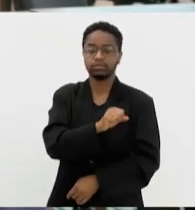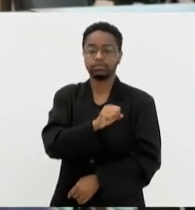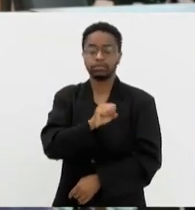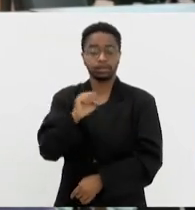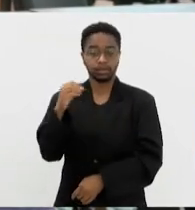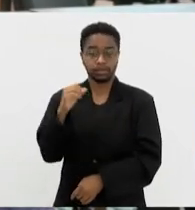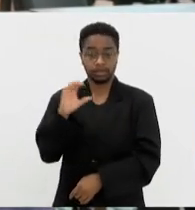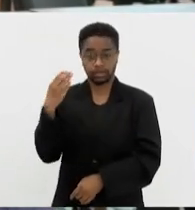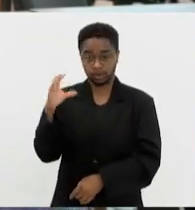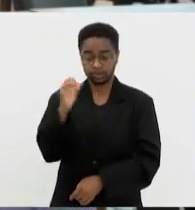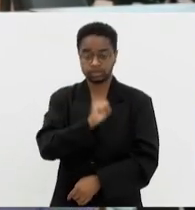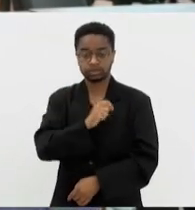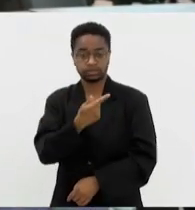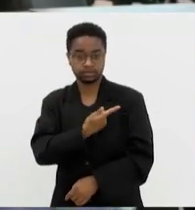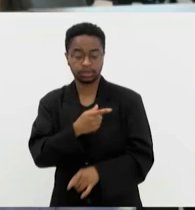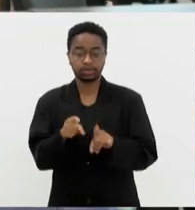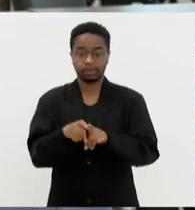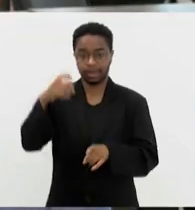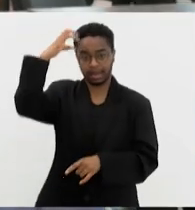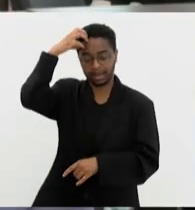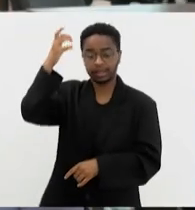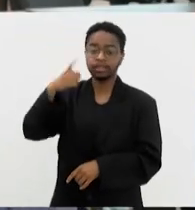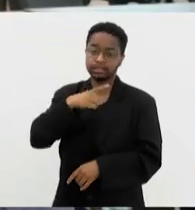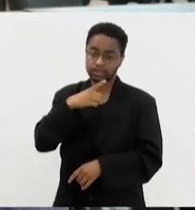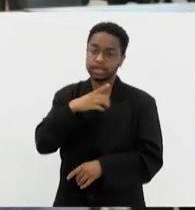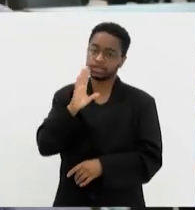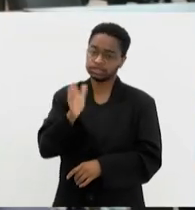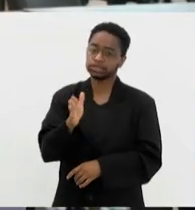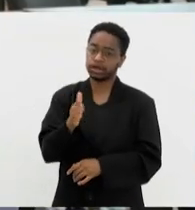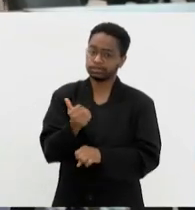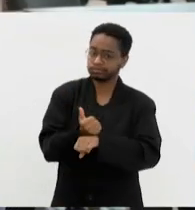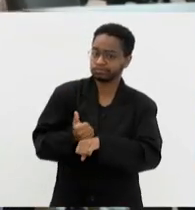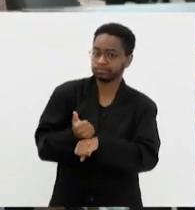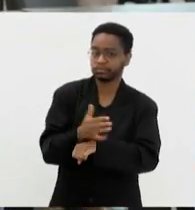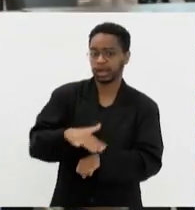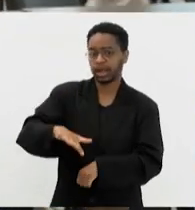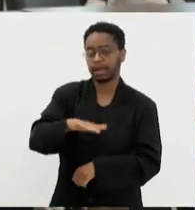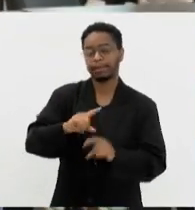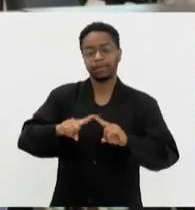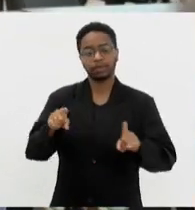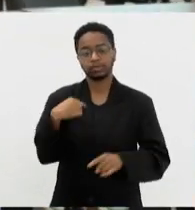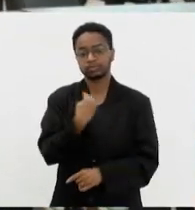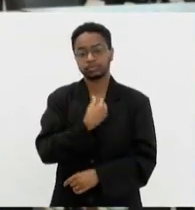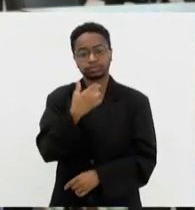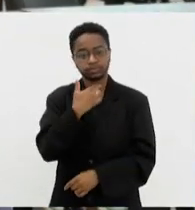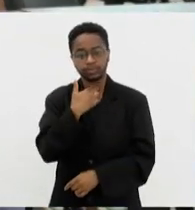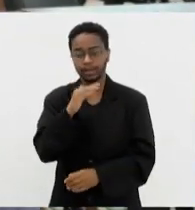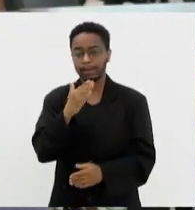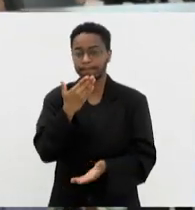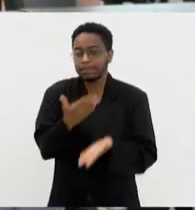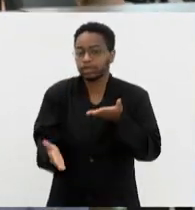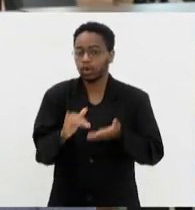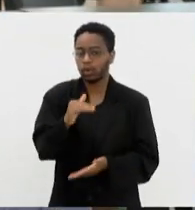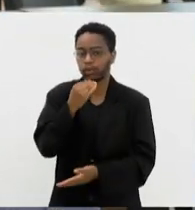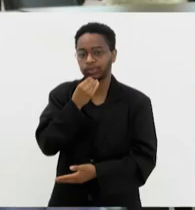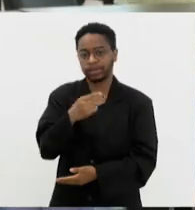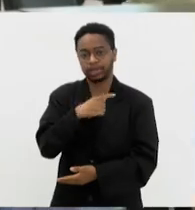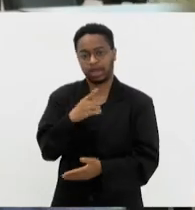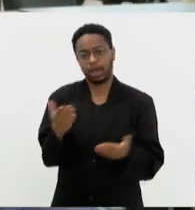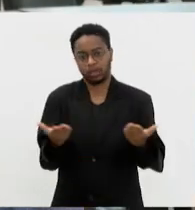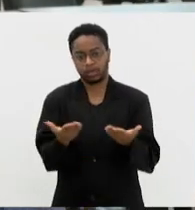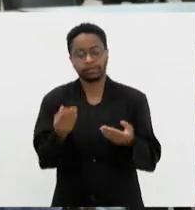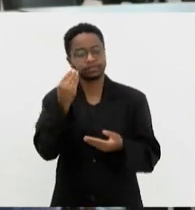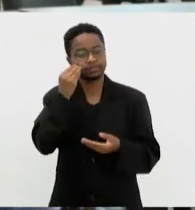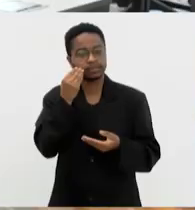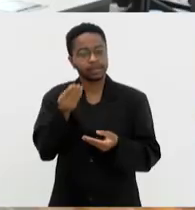tem uma vocação histórica e natural para o setor e que a gente não pode perder essa nova oportunidade que o Rio de Janeiro vai ter para